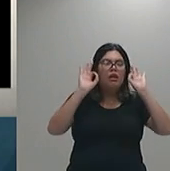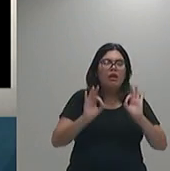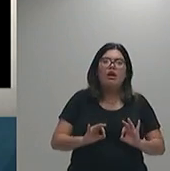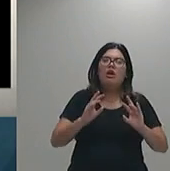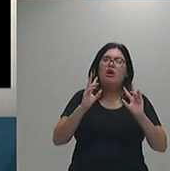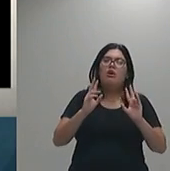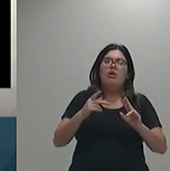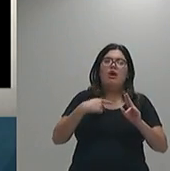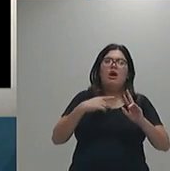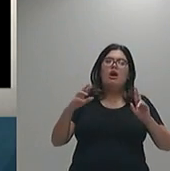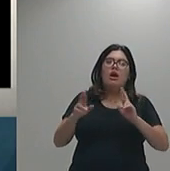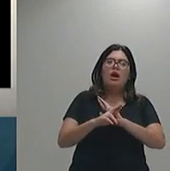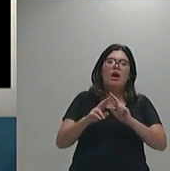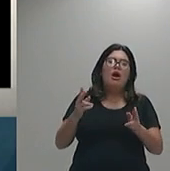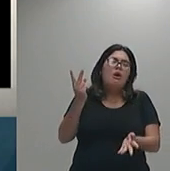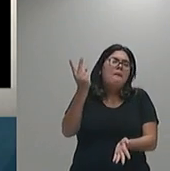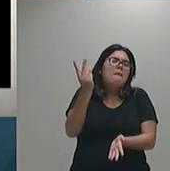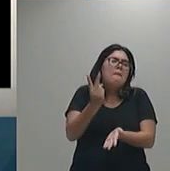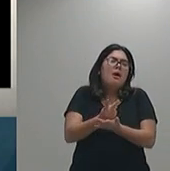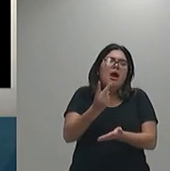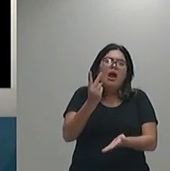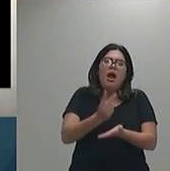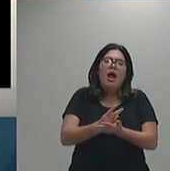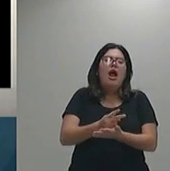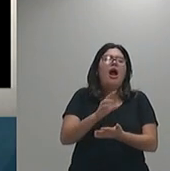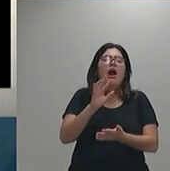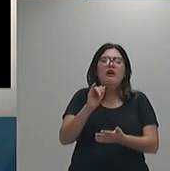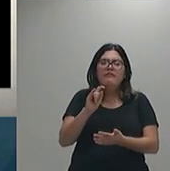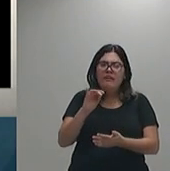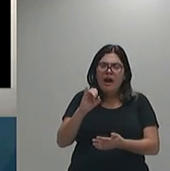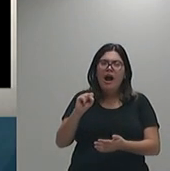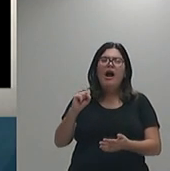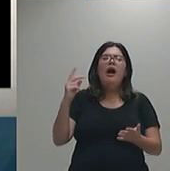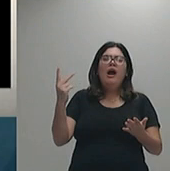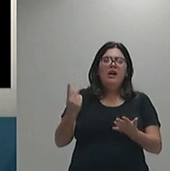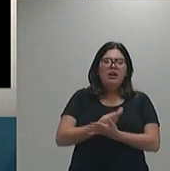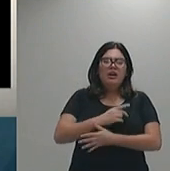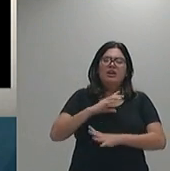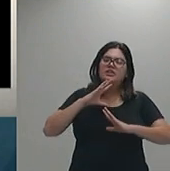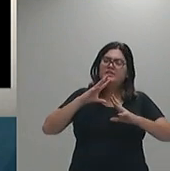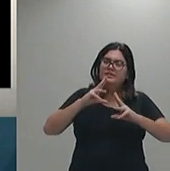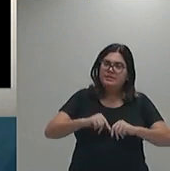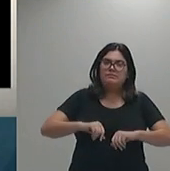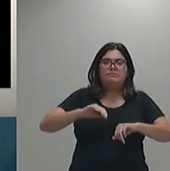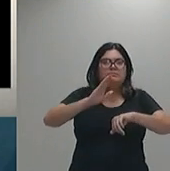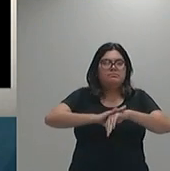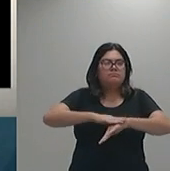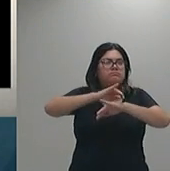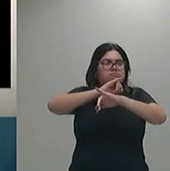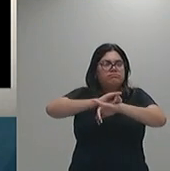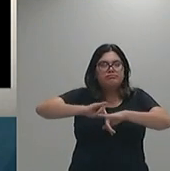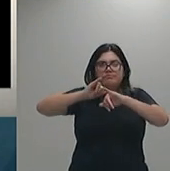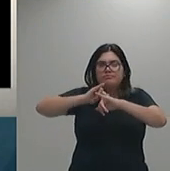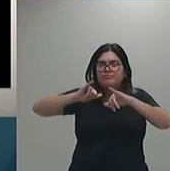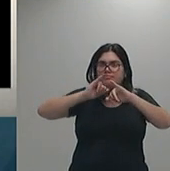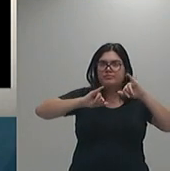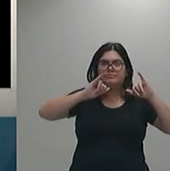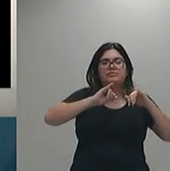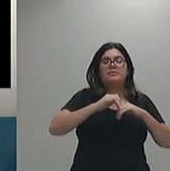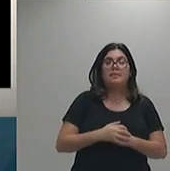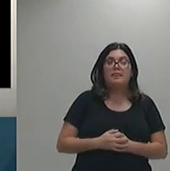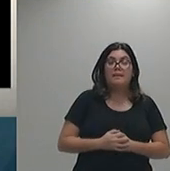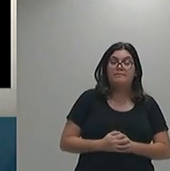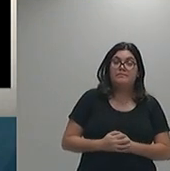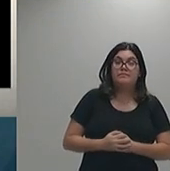aos mesmos fatos e sempre vem todas as manifestações das dos suscitados de maneira que